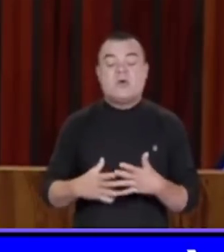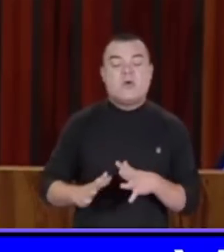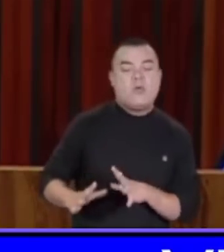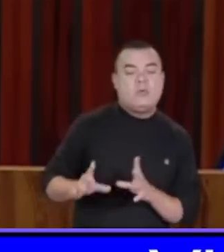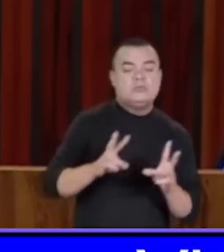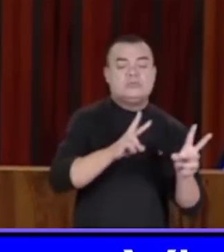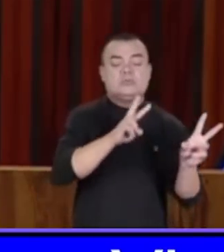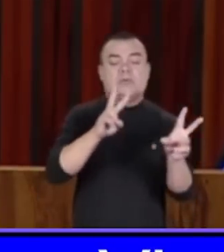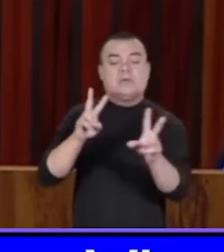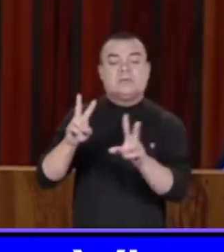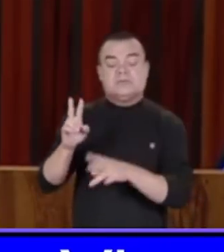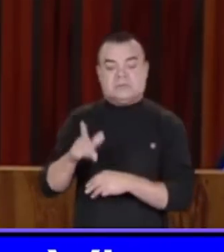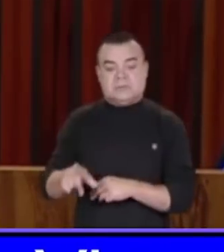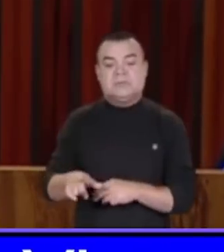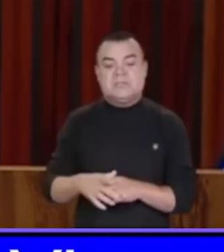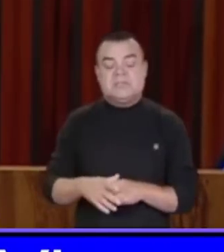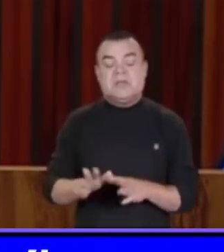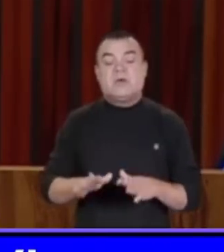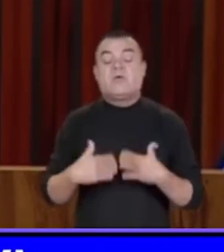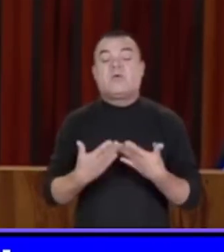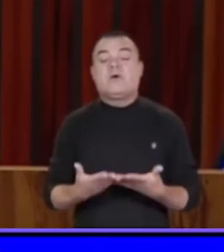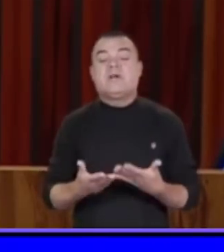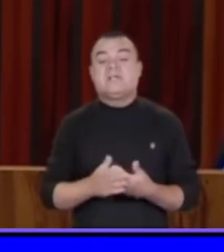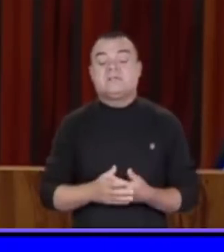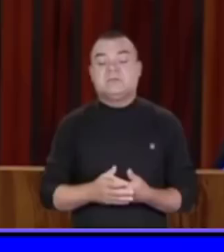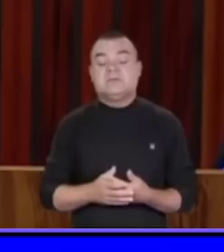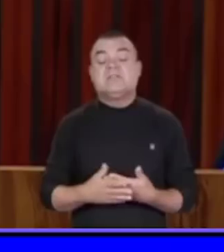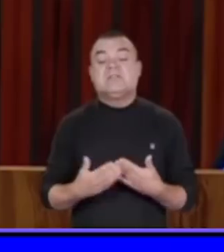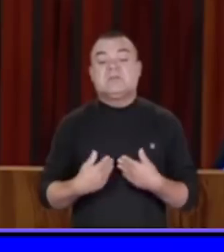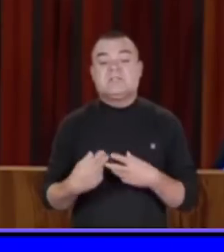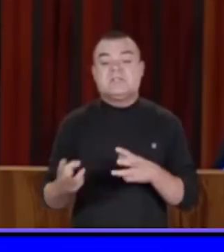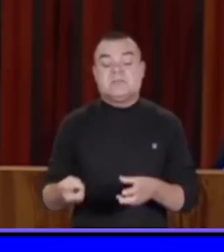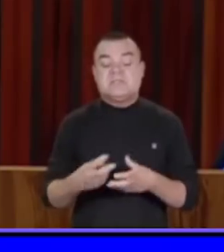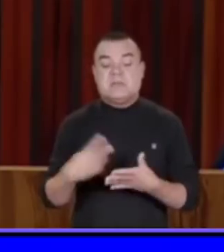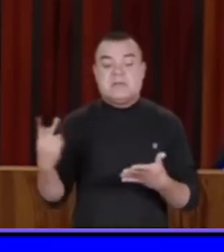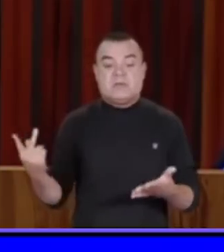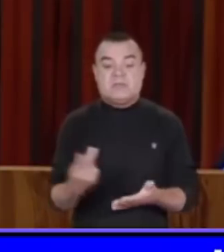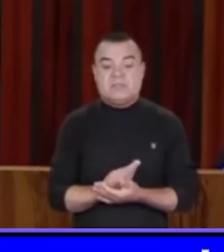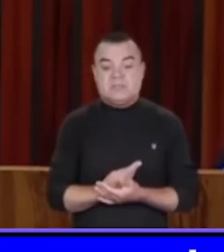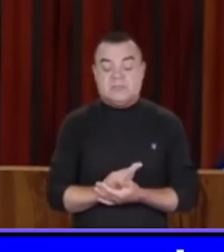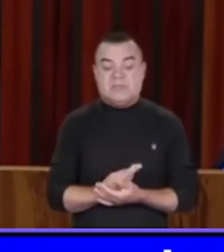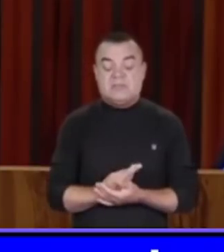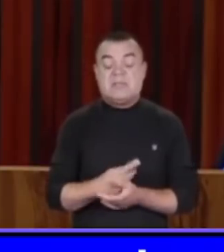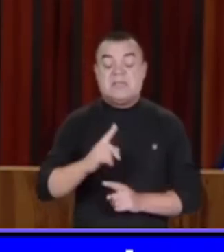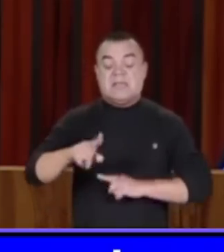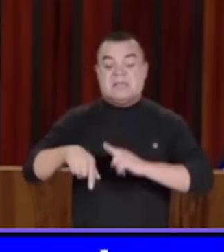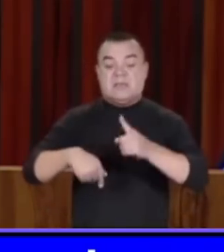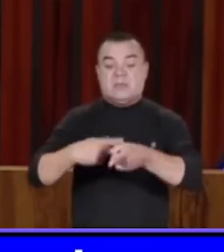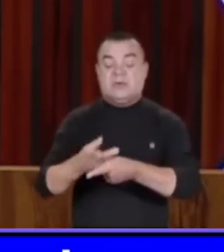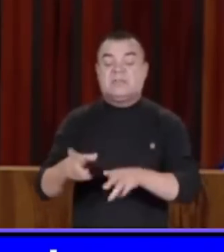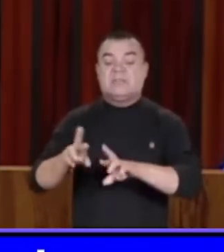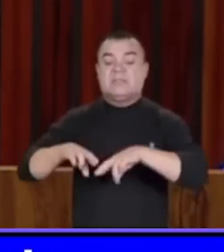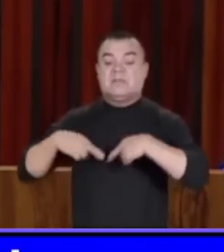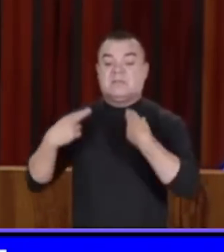de ver, quando se levam em conta acontecimentos posteriores à